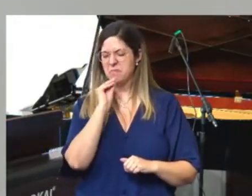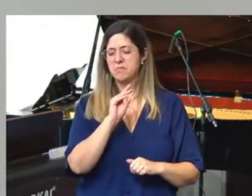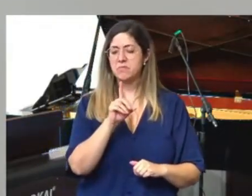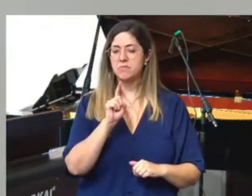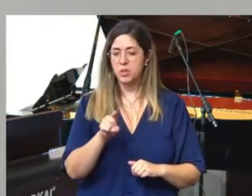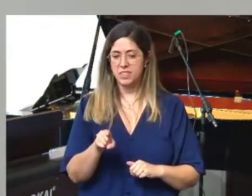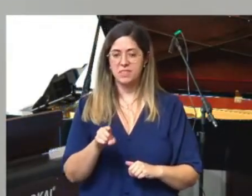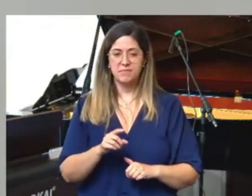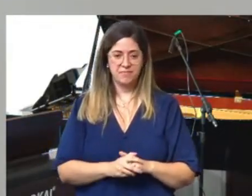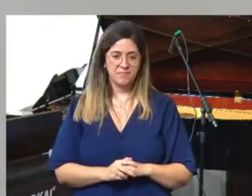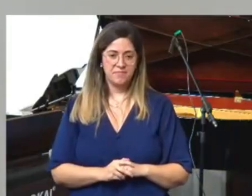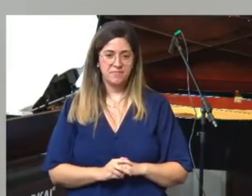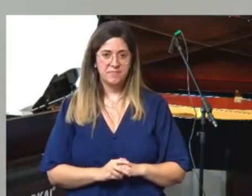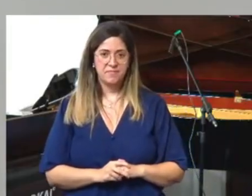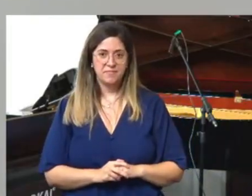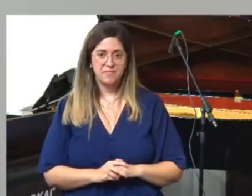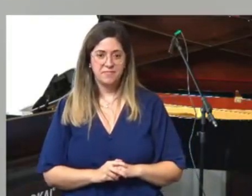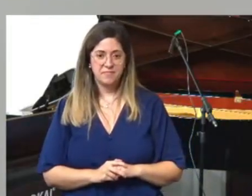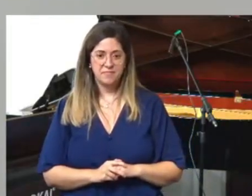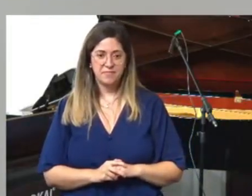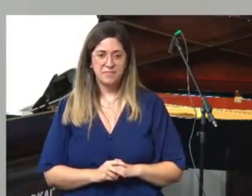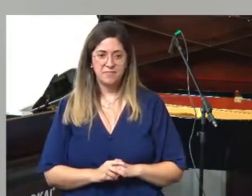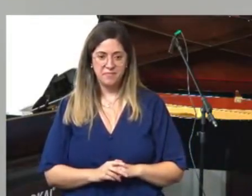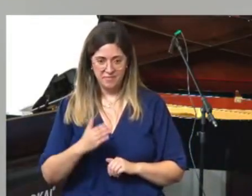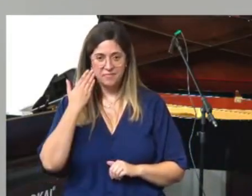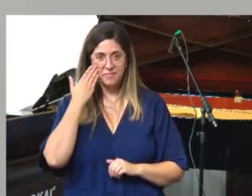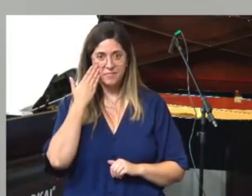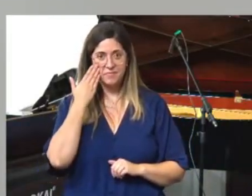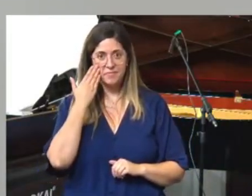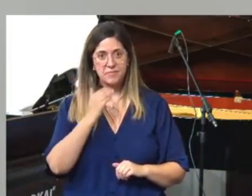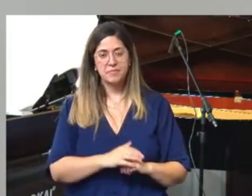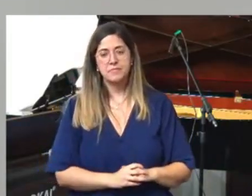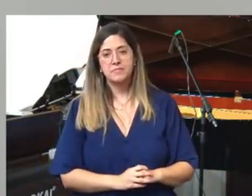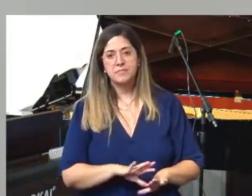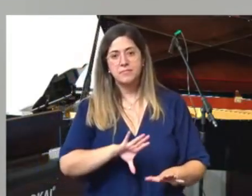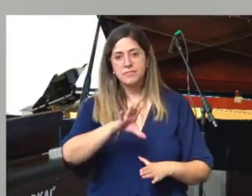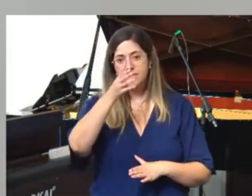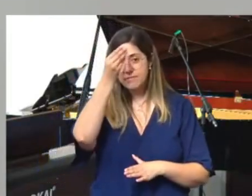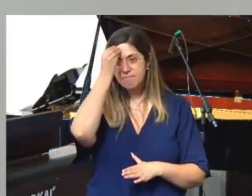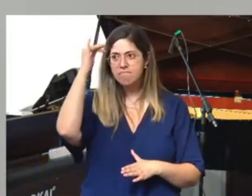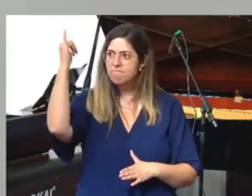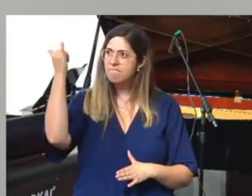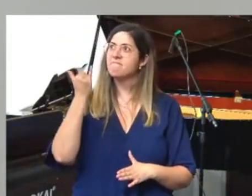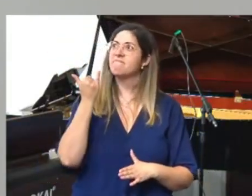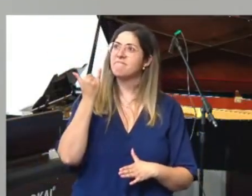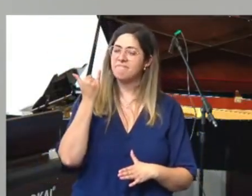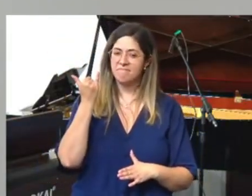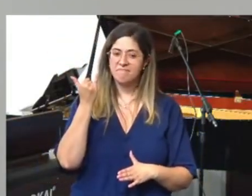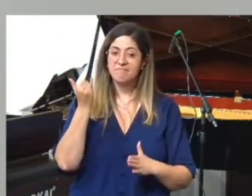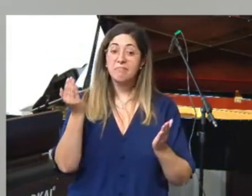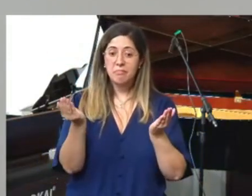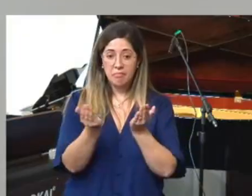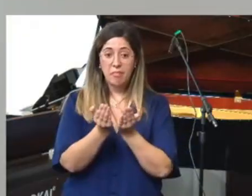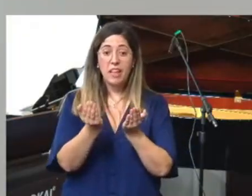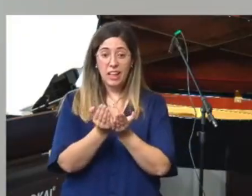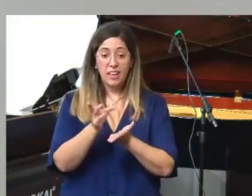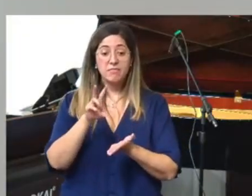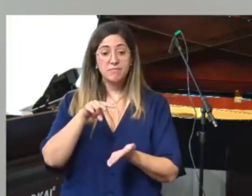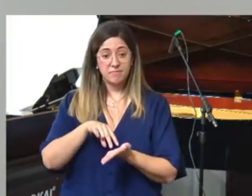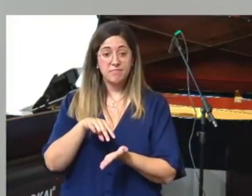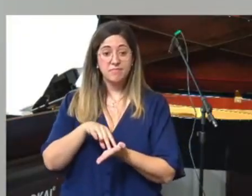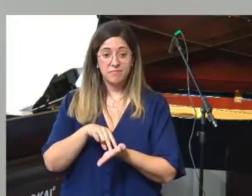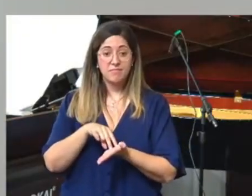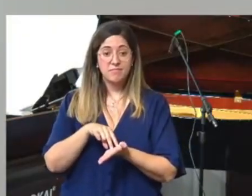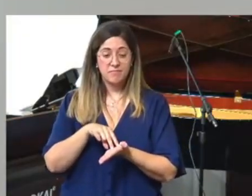despreze você. Esta é a palavra de Deus para aqueles crentes em